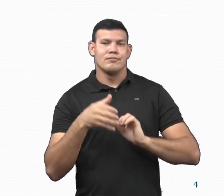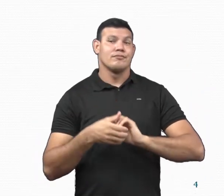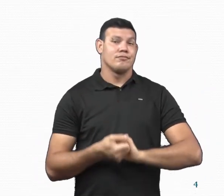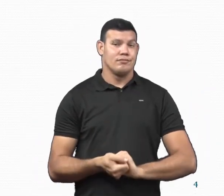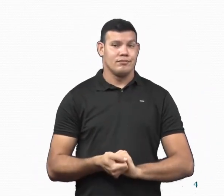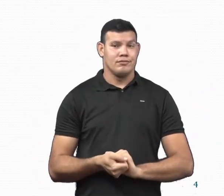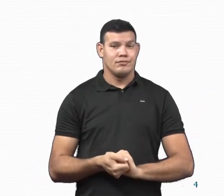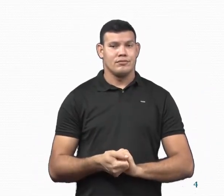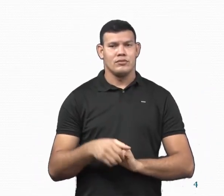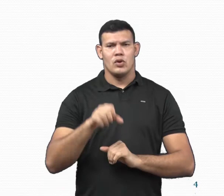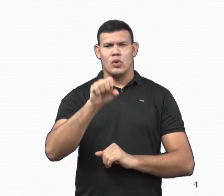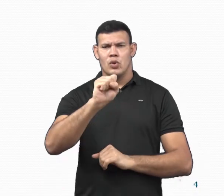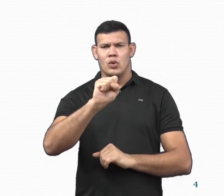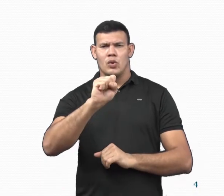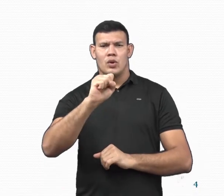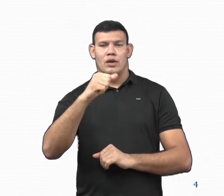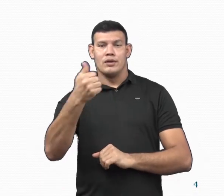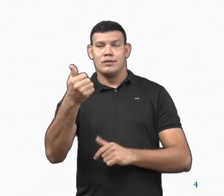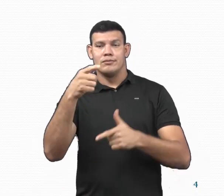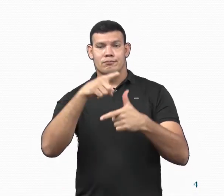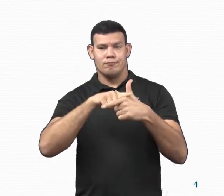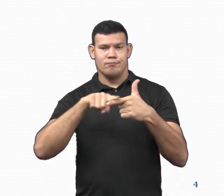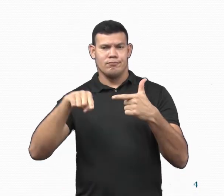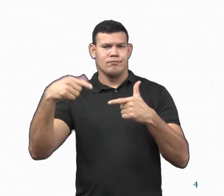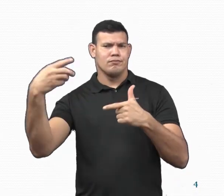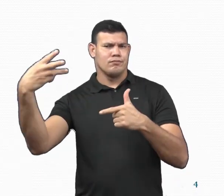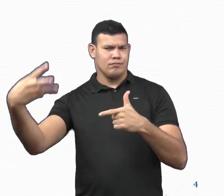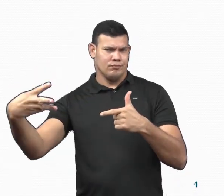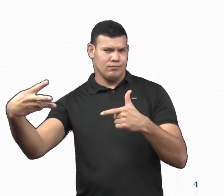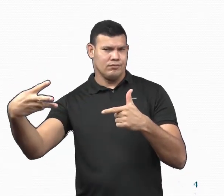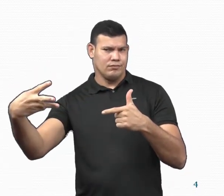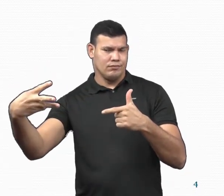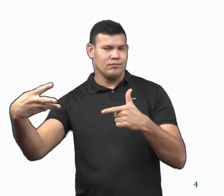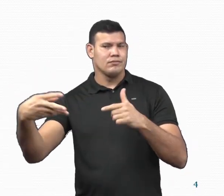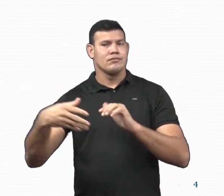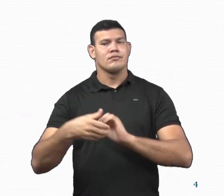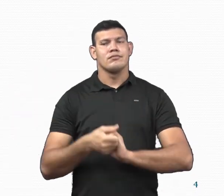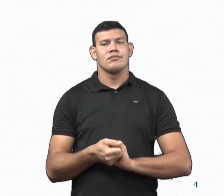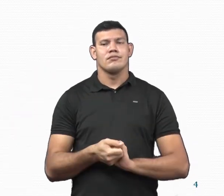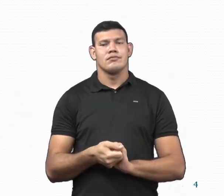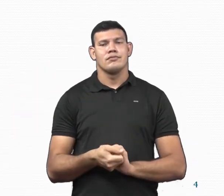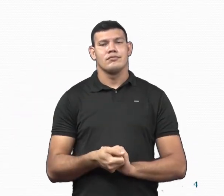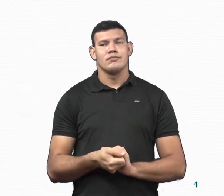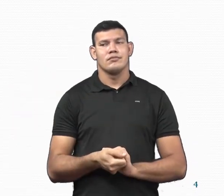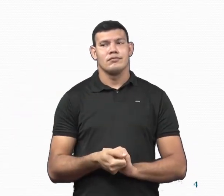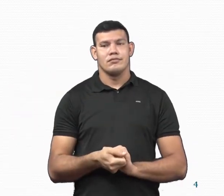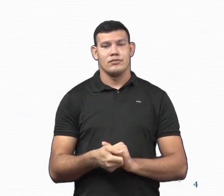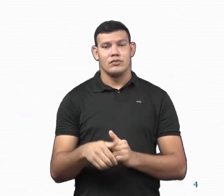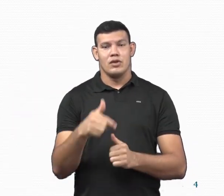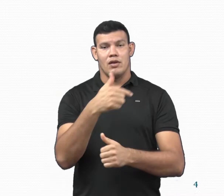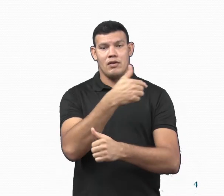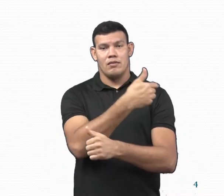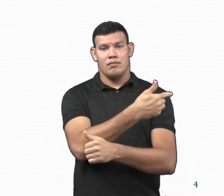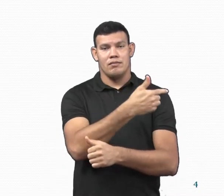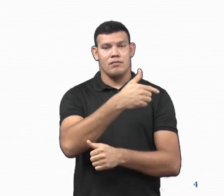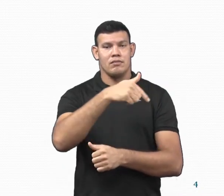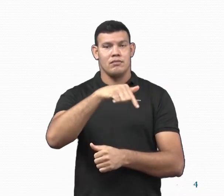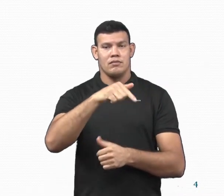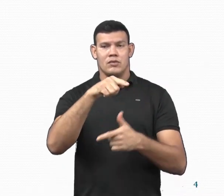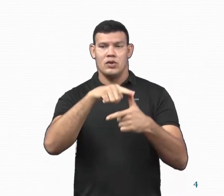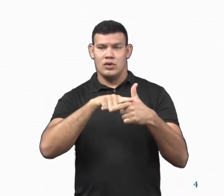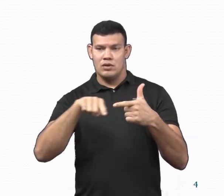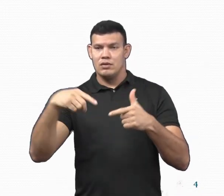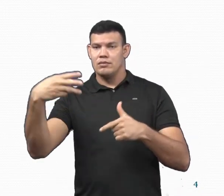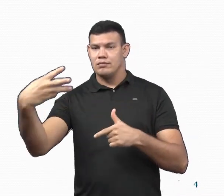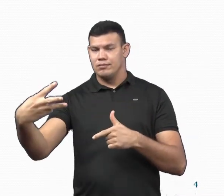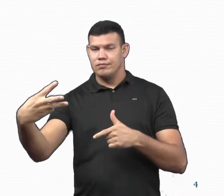Fazendo a fatoração, 81 eu sei que divide para 3. Ele não é o número par, então não divide para 2. Vai sobrar 27. 27